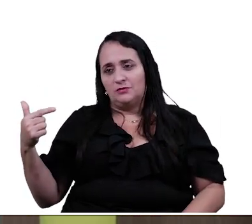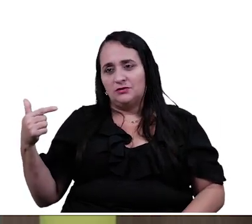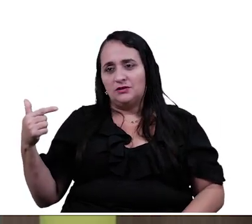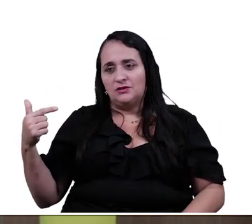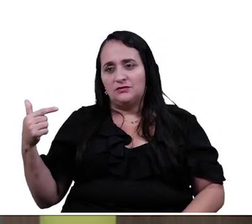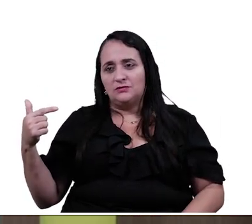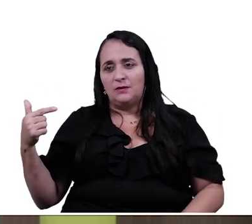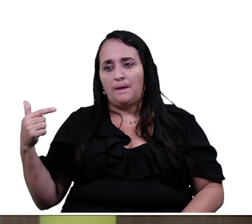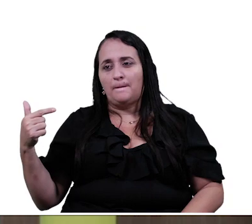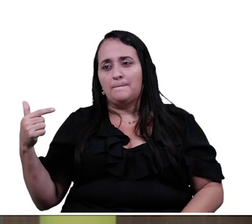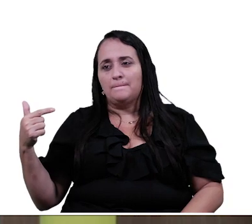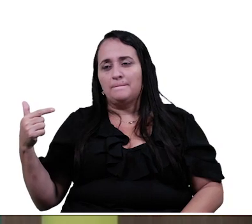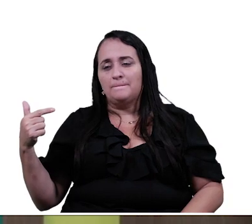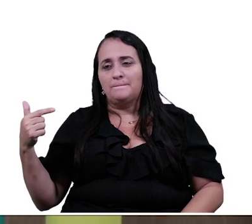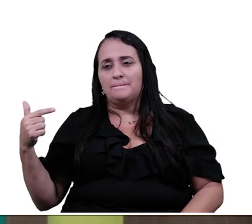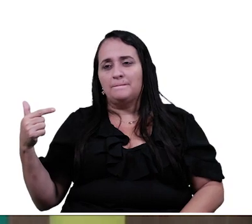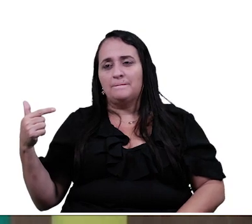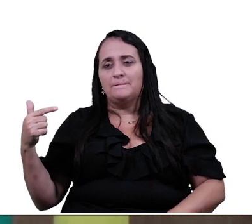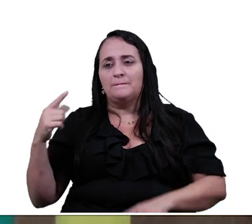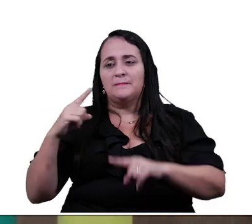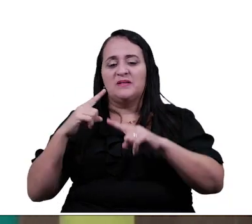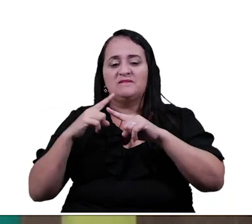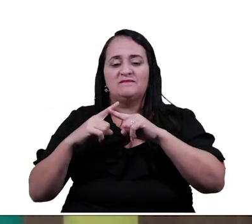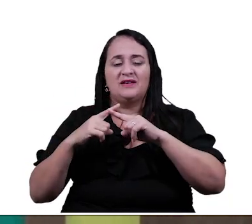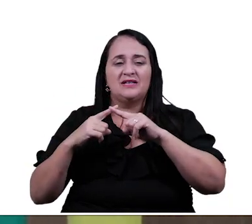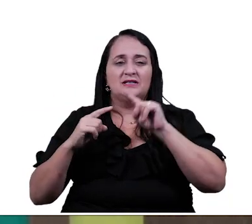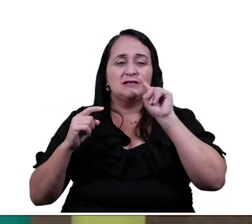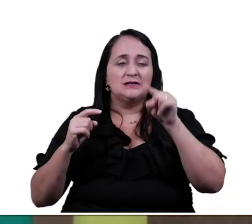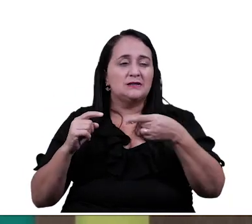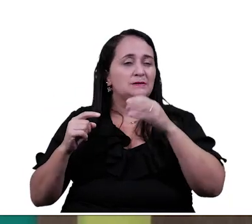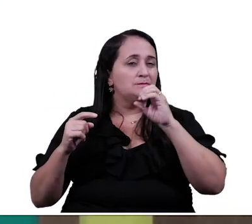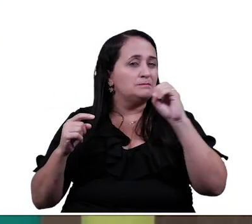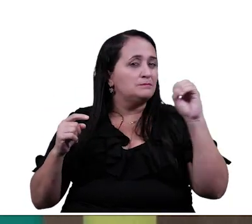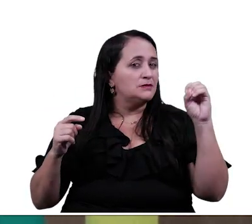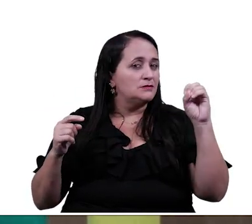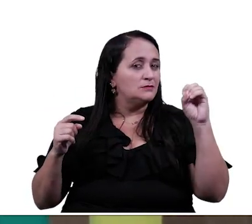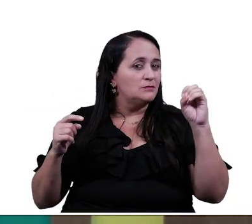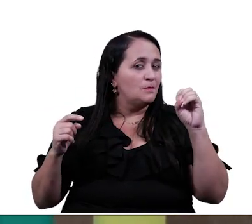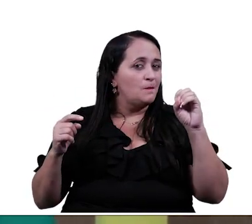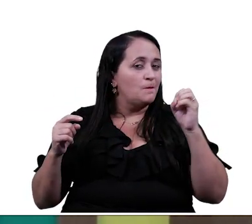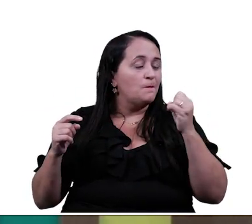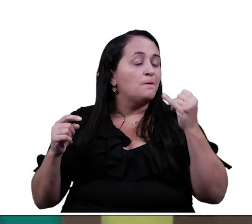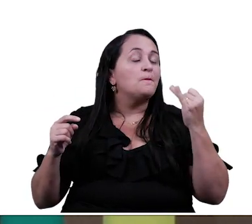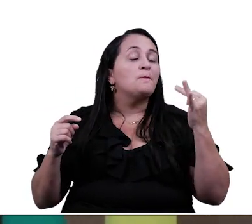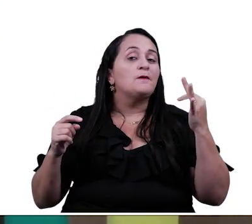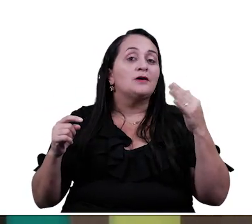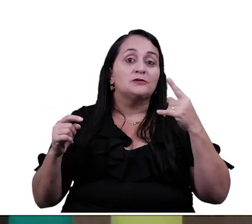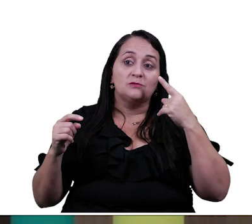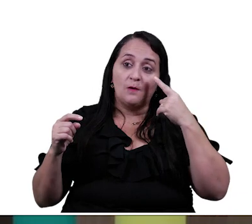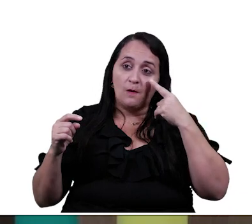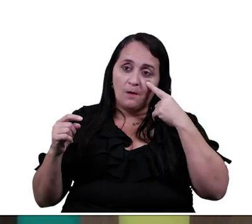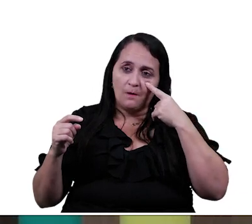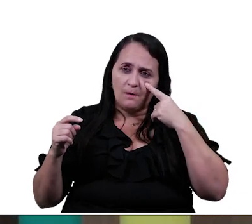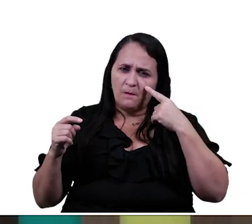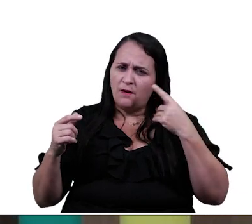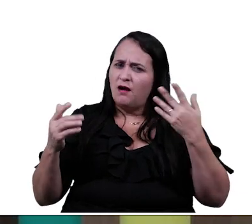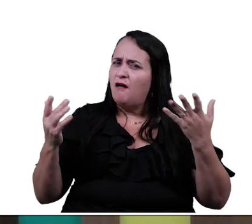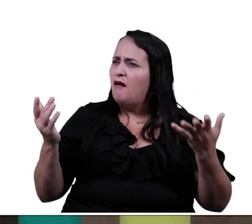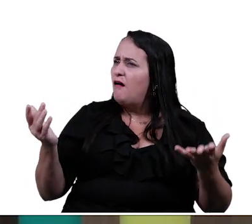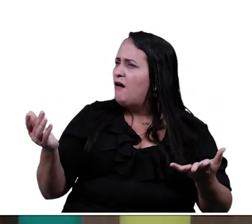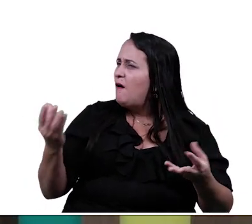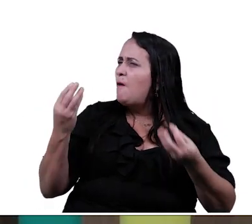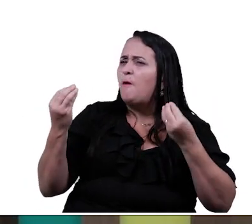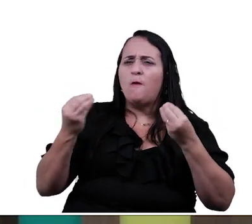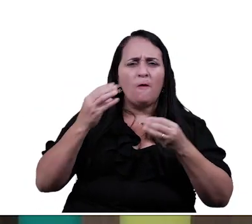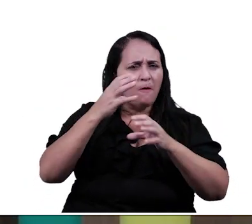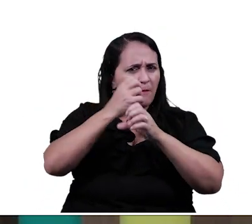0,2 quilos vezes 1.000, eu vou achar o meu valor em gramas. Ai,